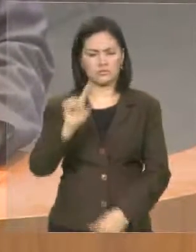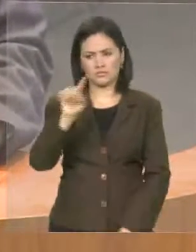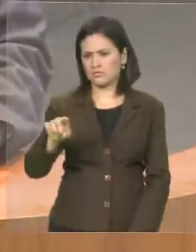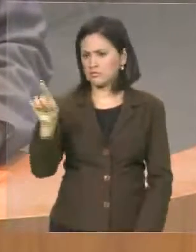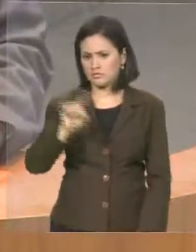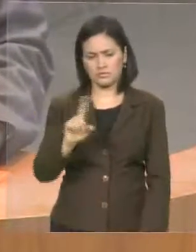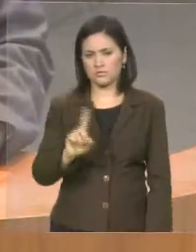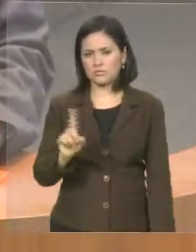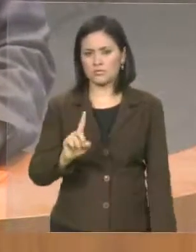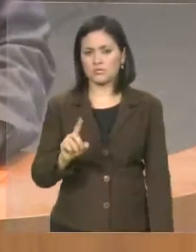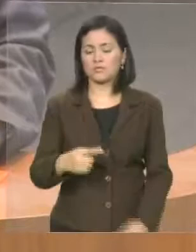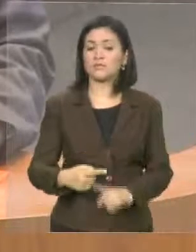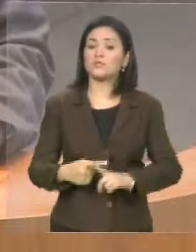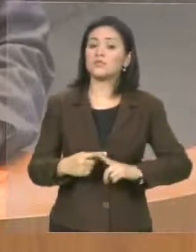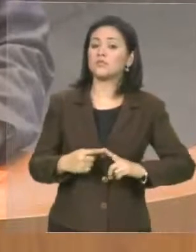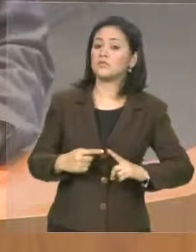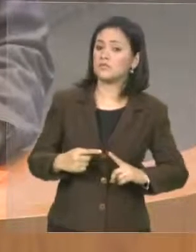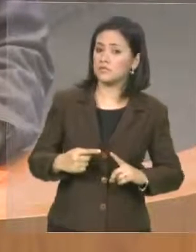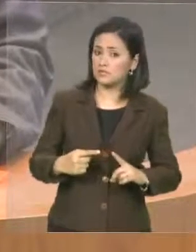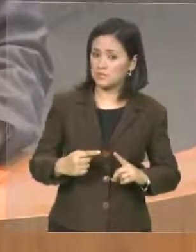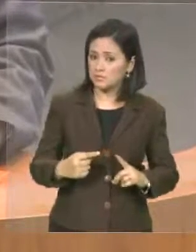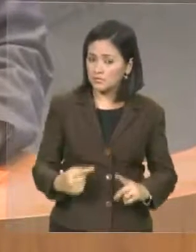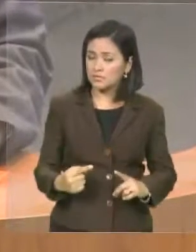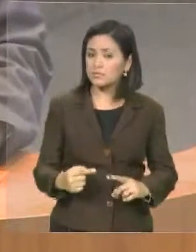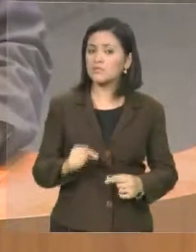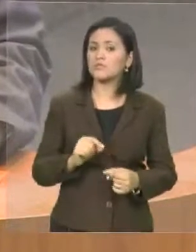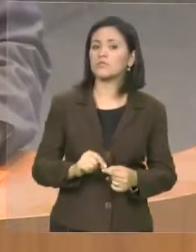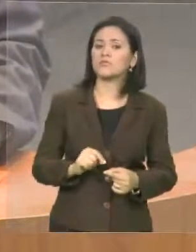mas impede que o poder público, de forma